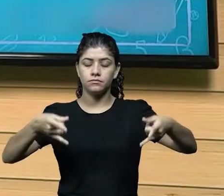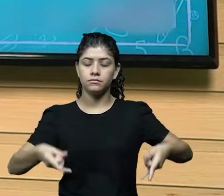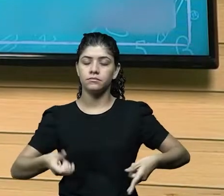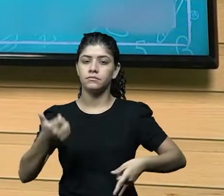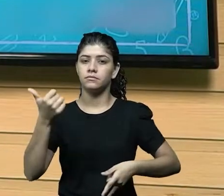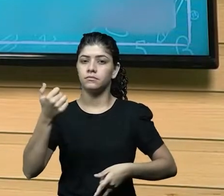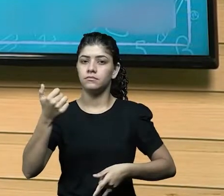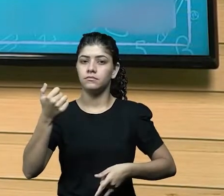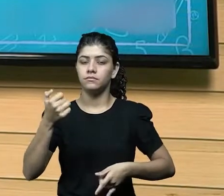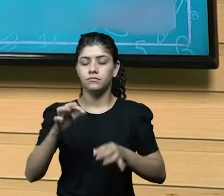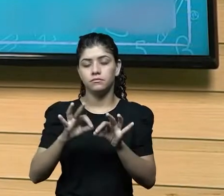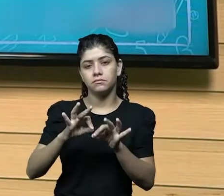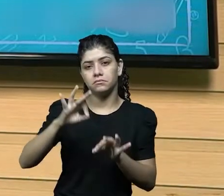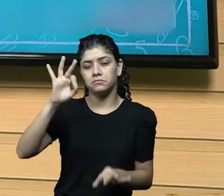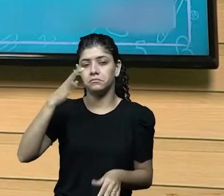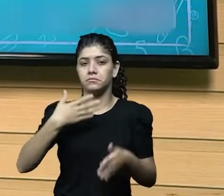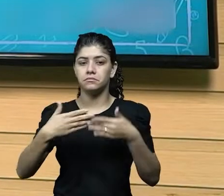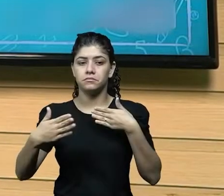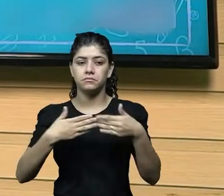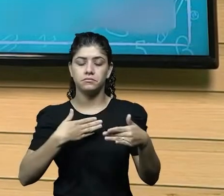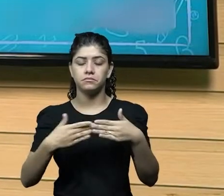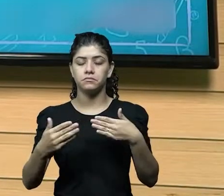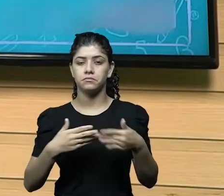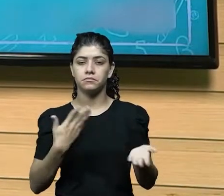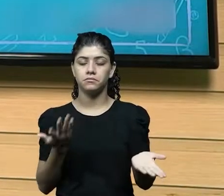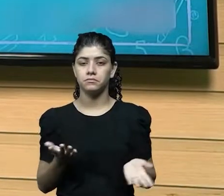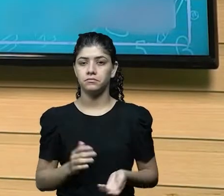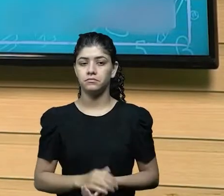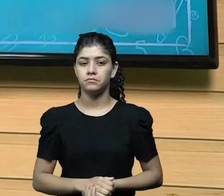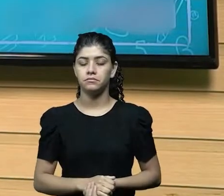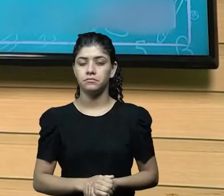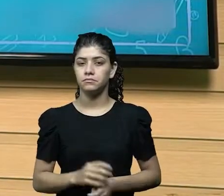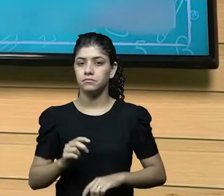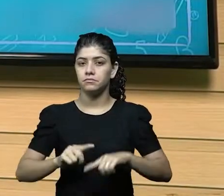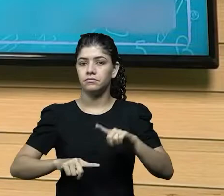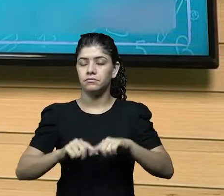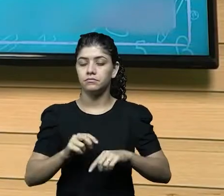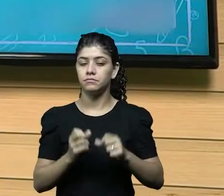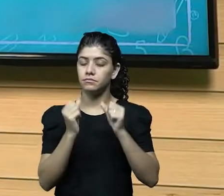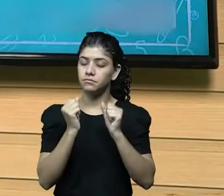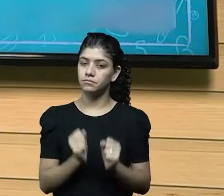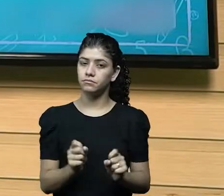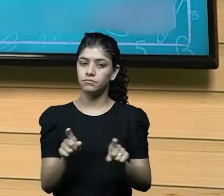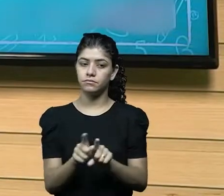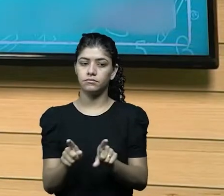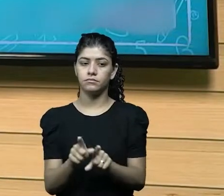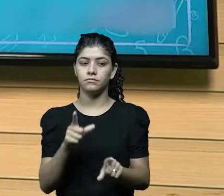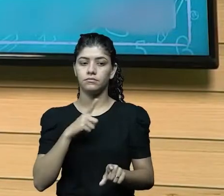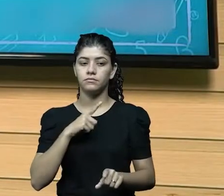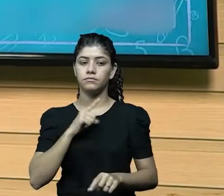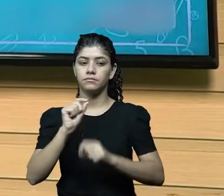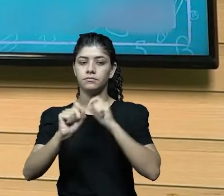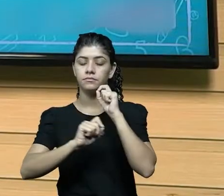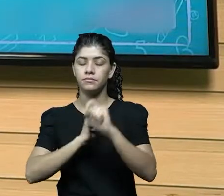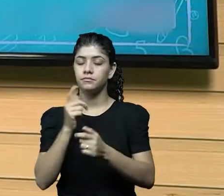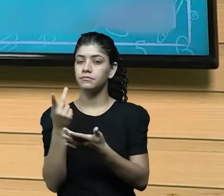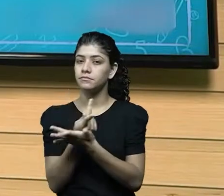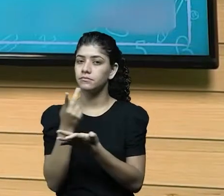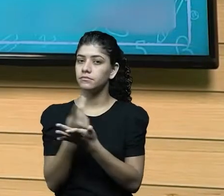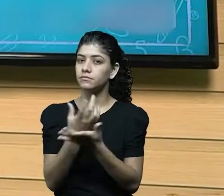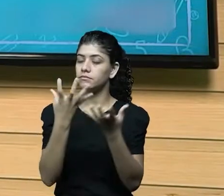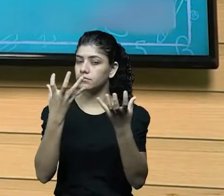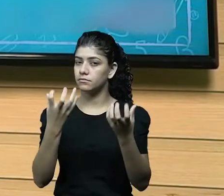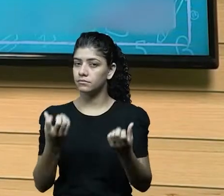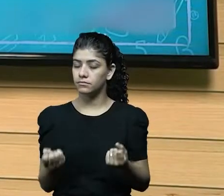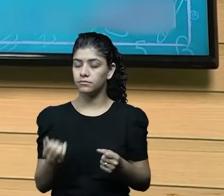o comprimento de qualquer objeto, a altura de um objeto qualquer, assim nós podemos ter esses erros